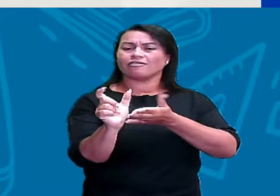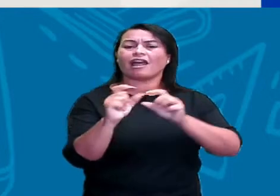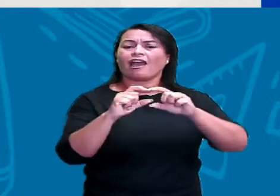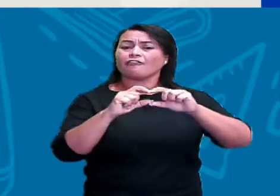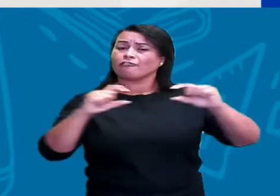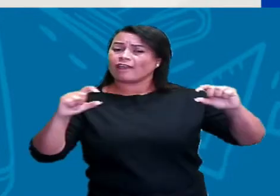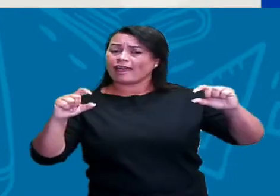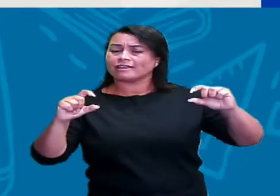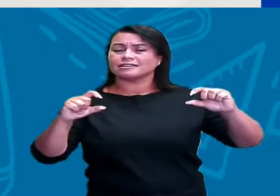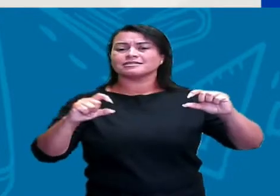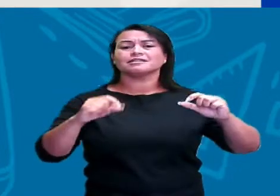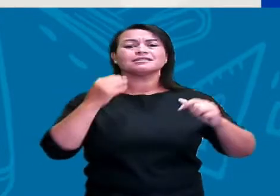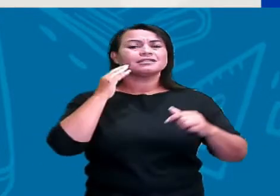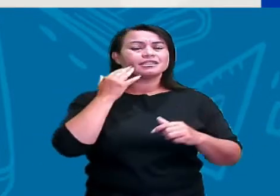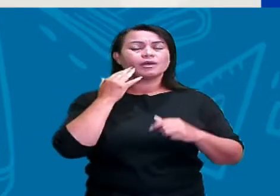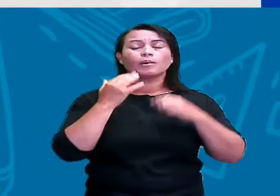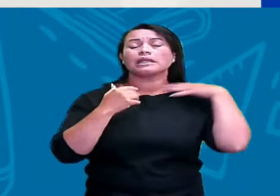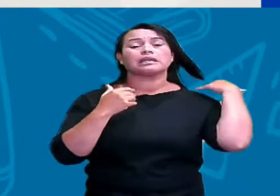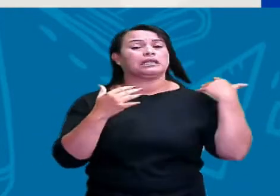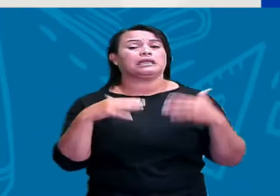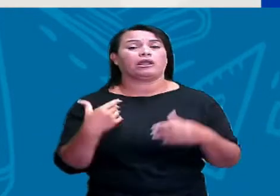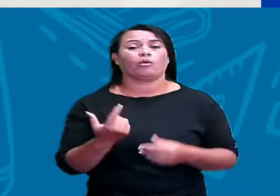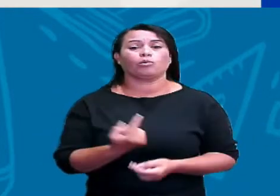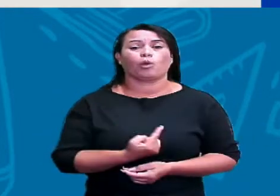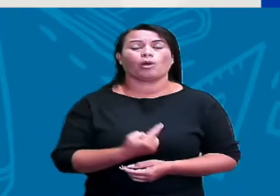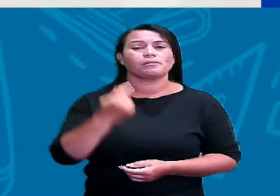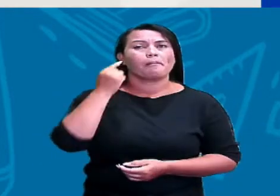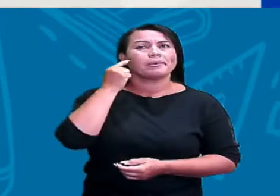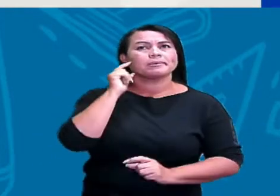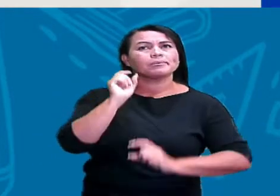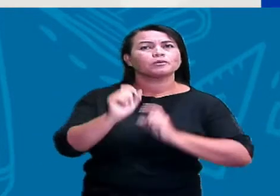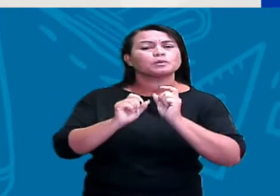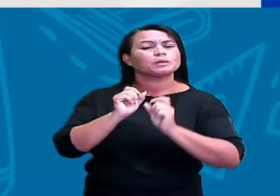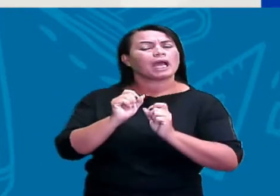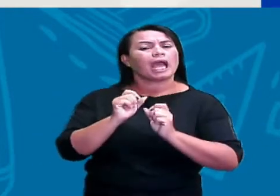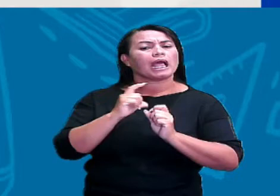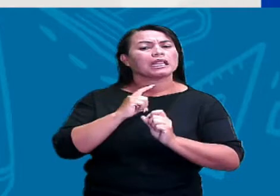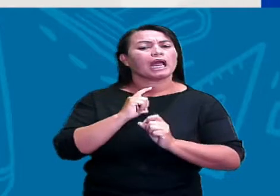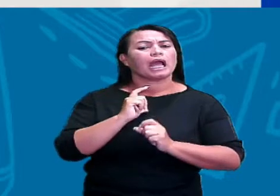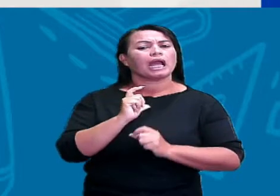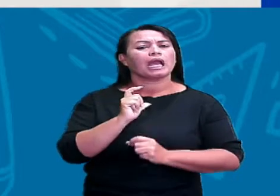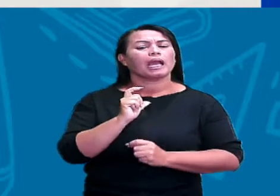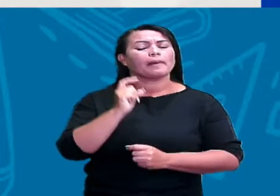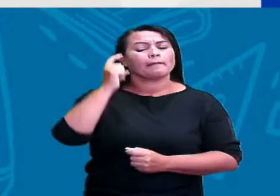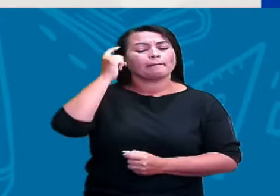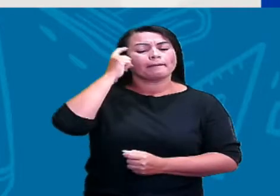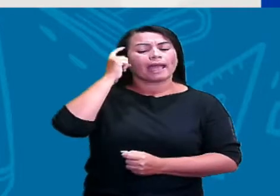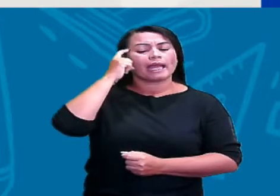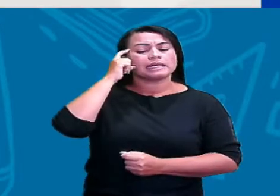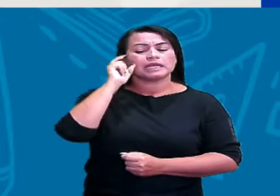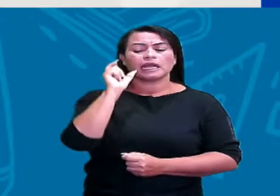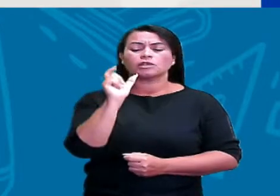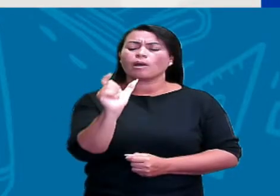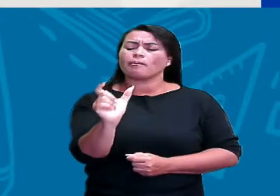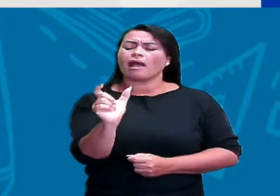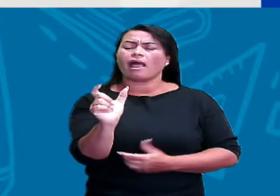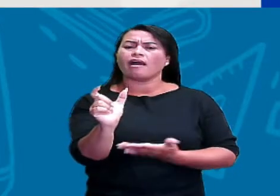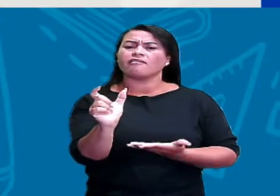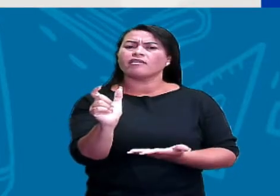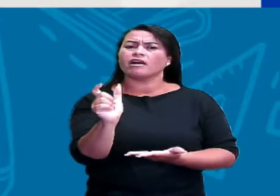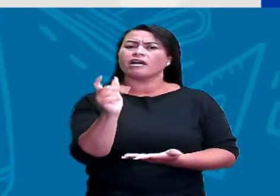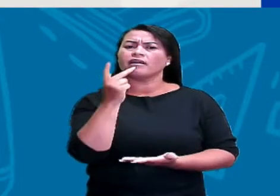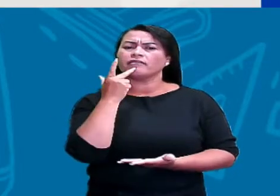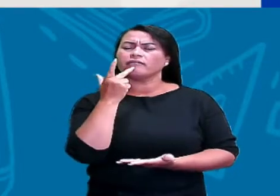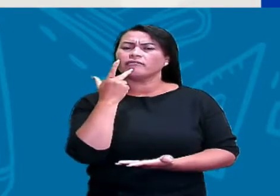frase, a oração. Então, ó, a gente pensa, né? A gente tá aqui, ó, pensa aqui numa palavra e a gente